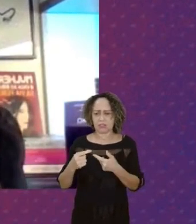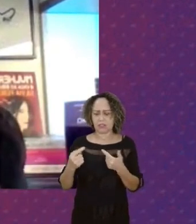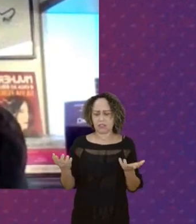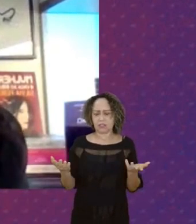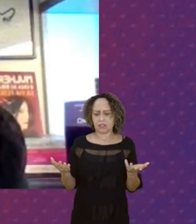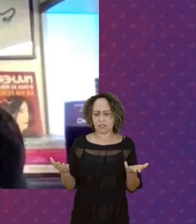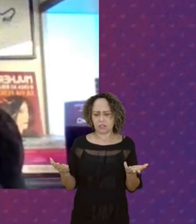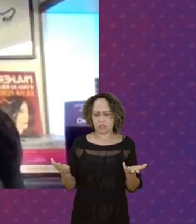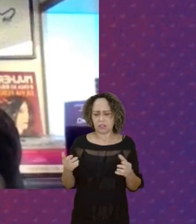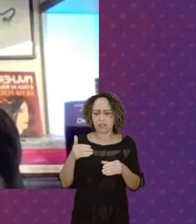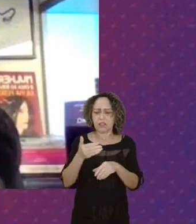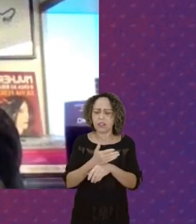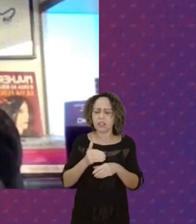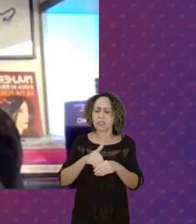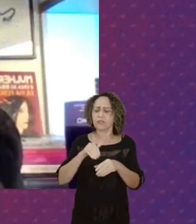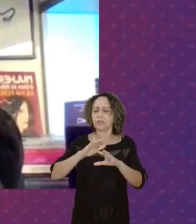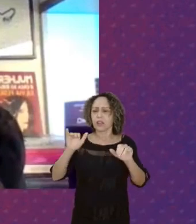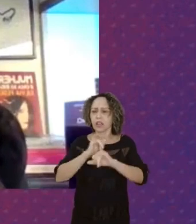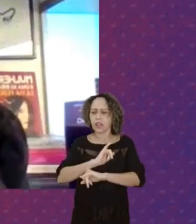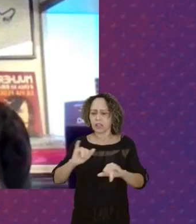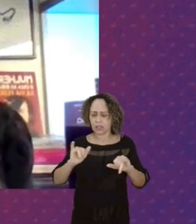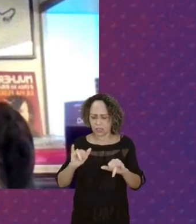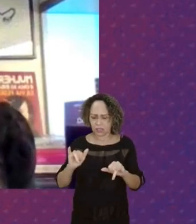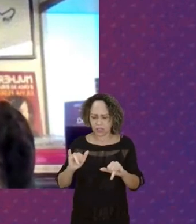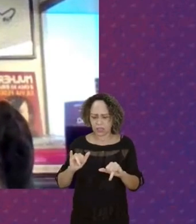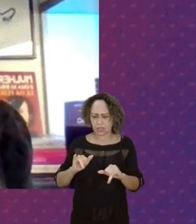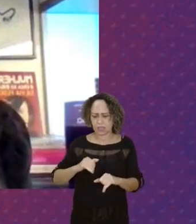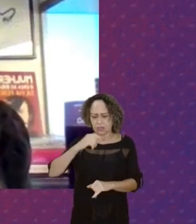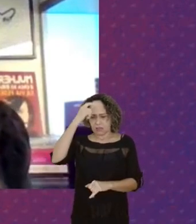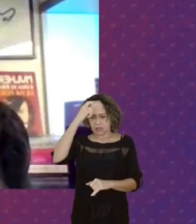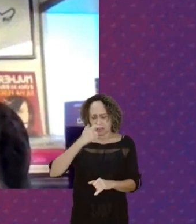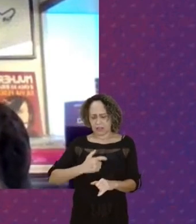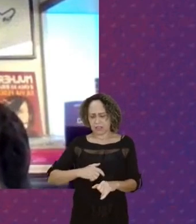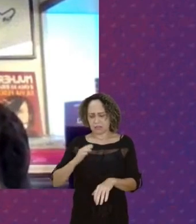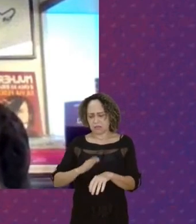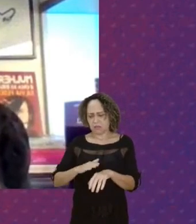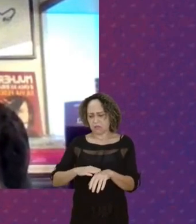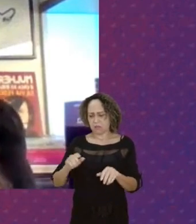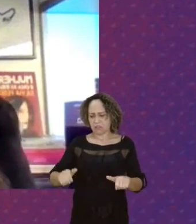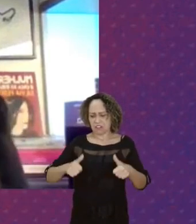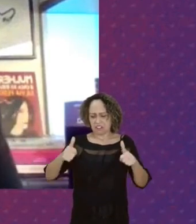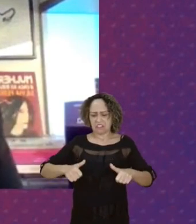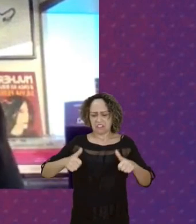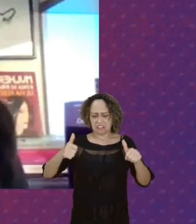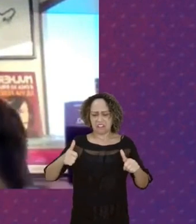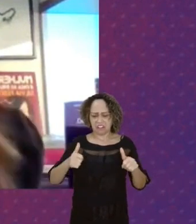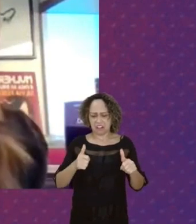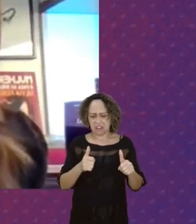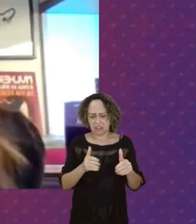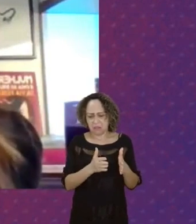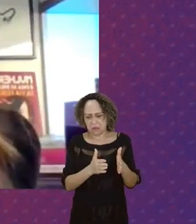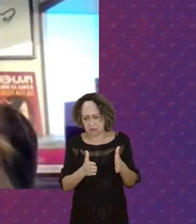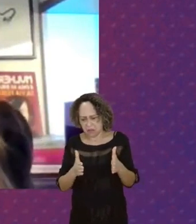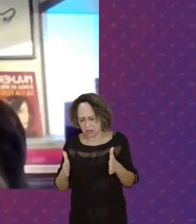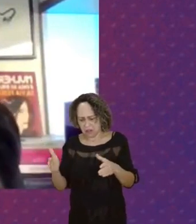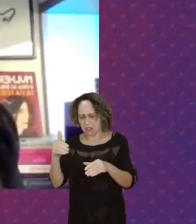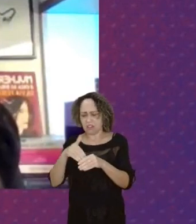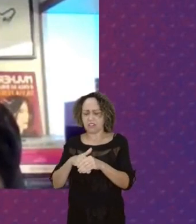sua pré-candidatura, divulgando as suas qualidades para o exercício de um mandato eletivo, nesse ano de